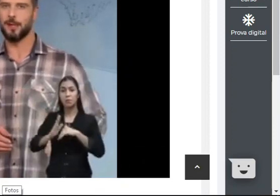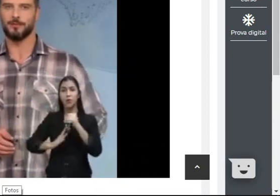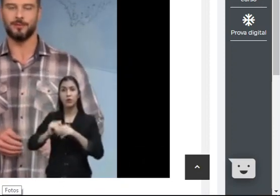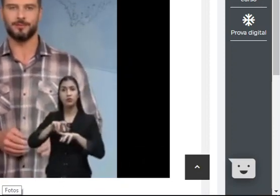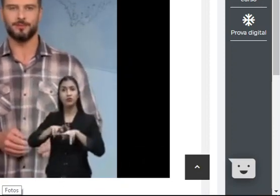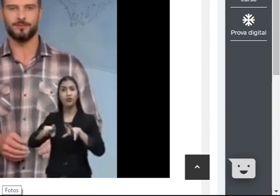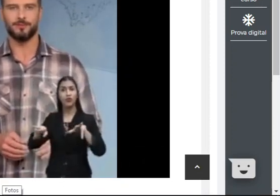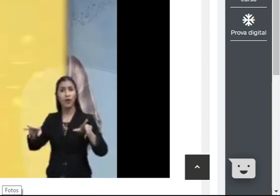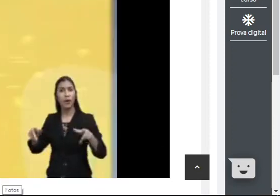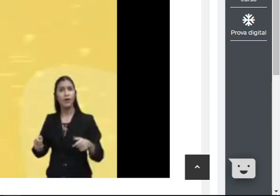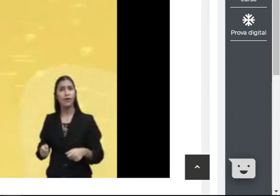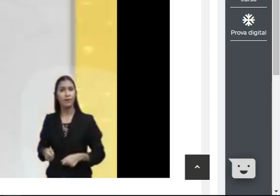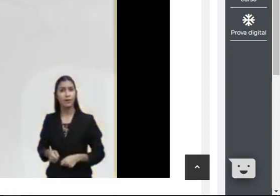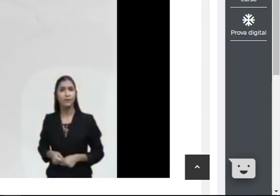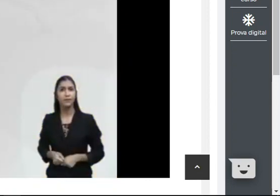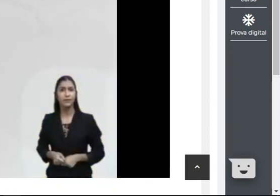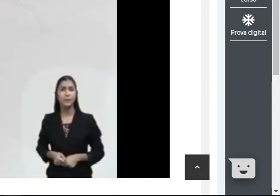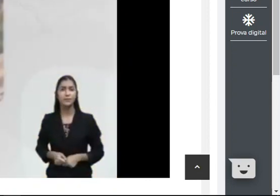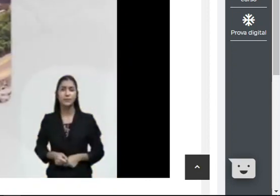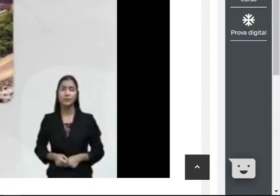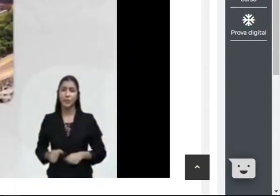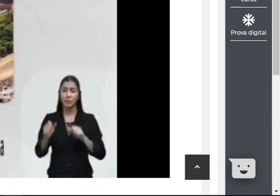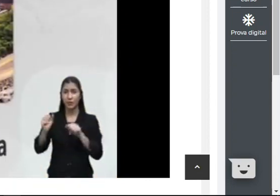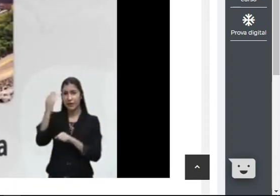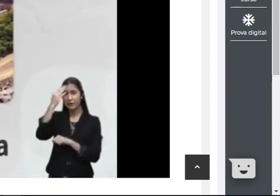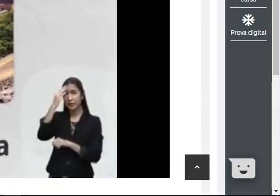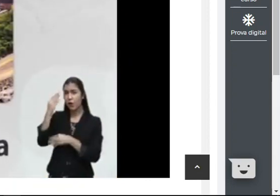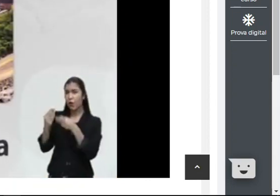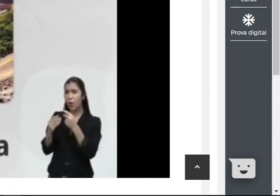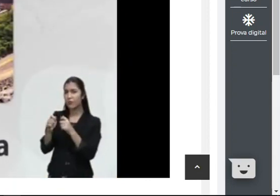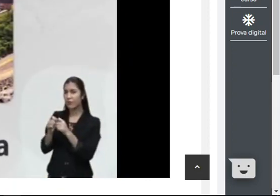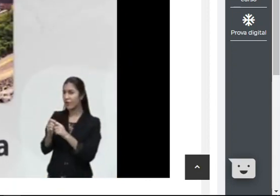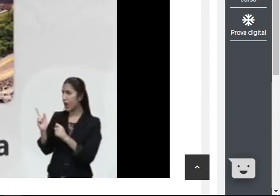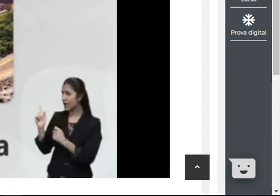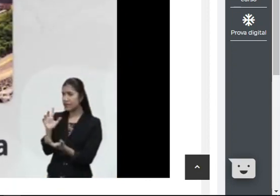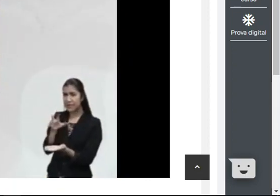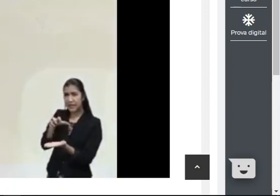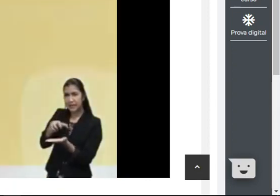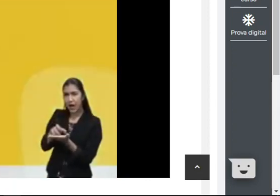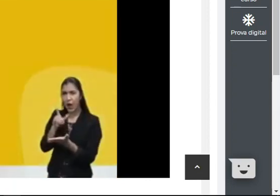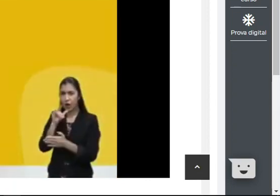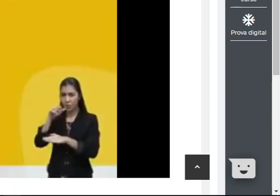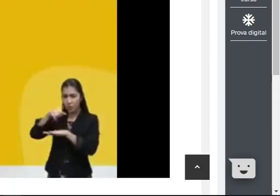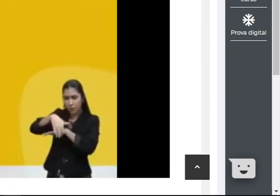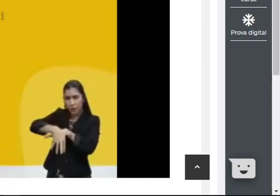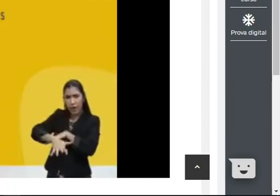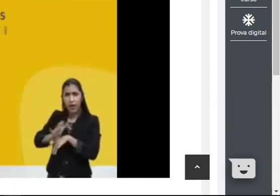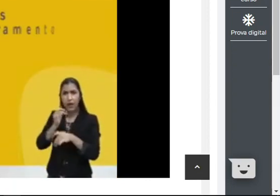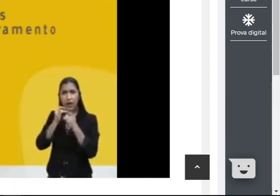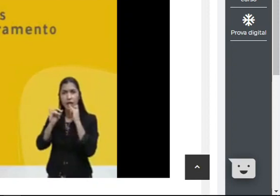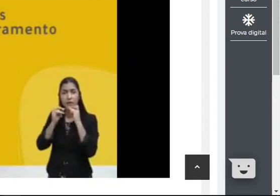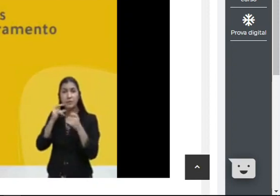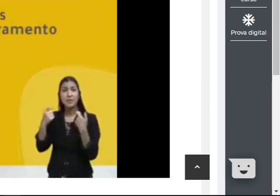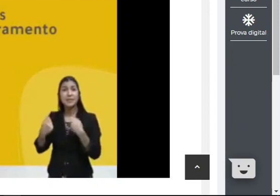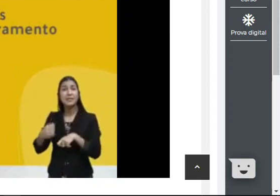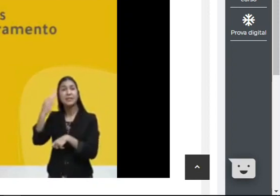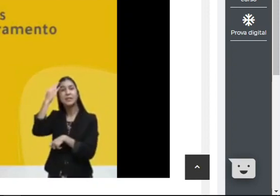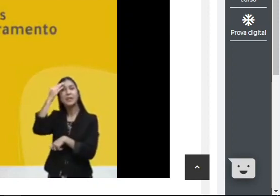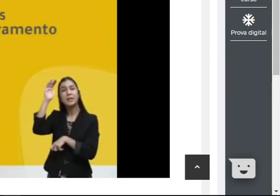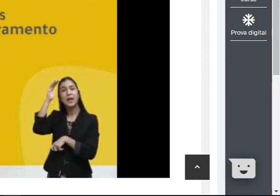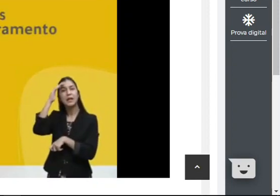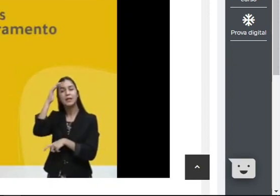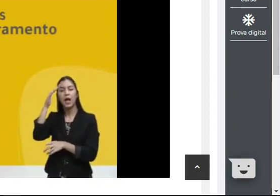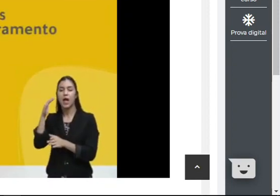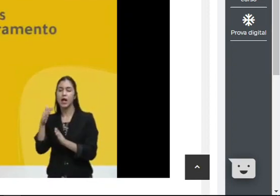do conhecimento. Para compreender o funcionamento de uma central hidrelétrica, é necessário entender as